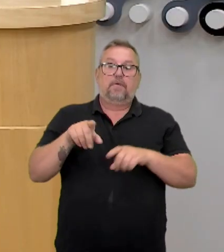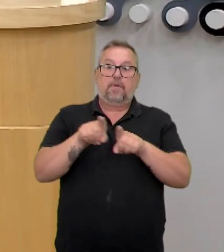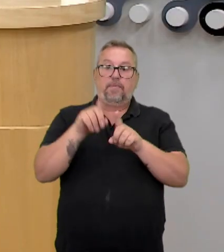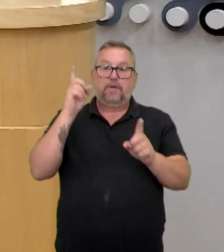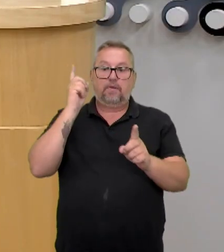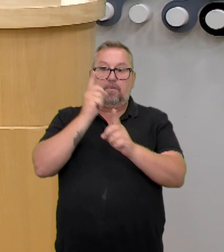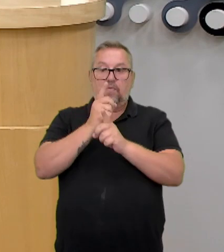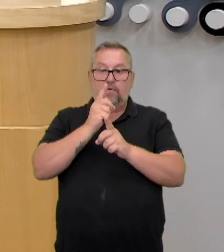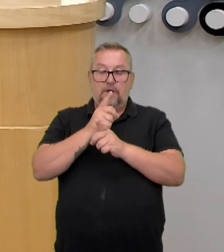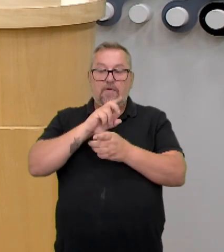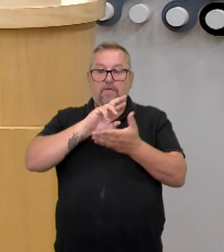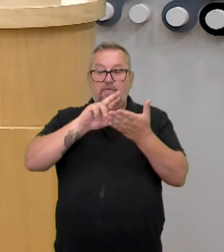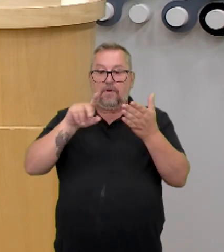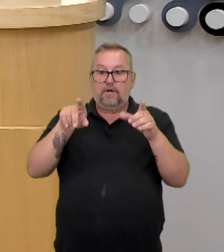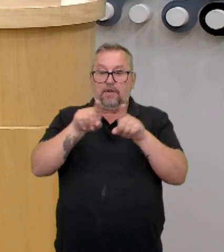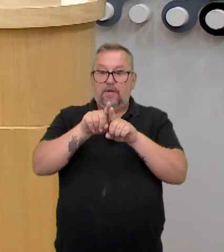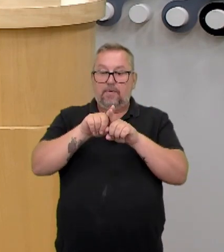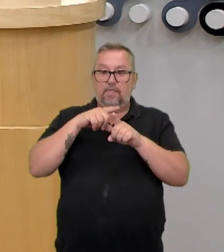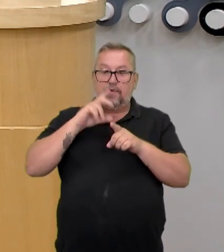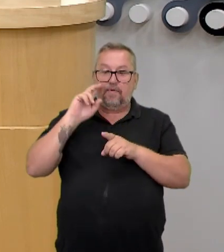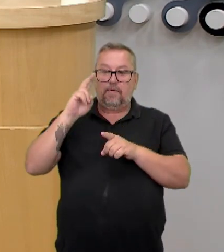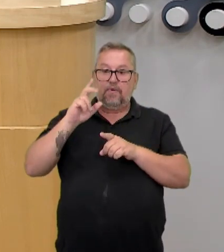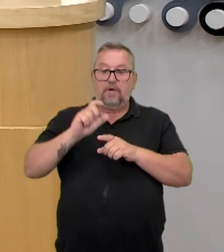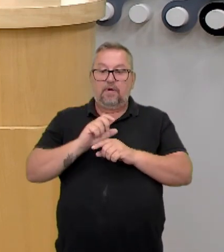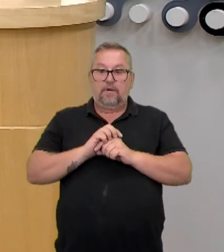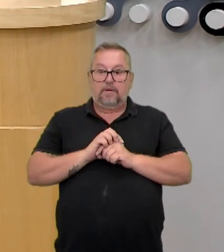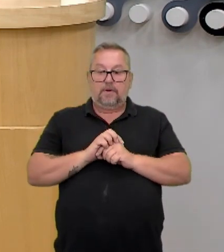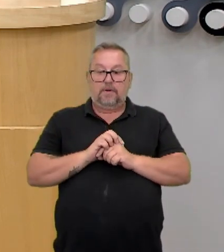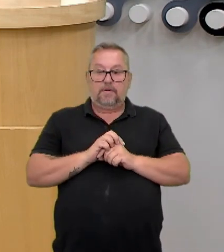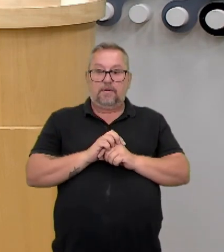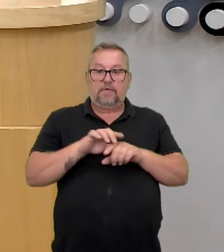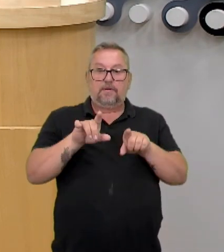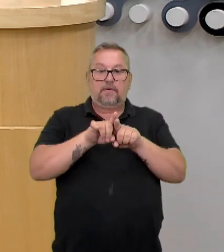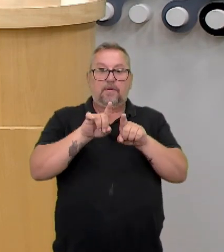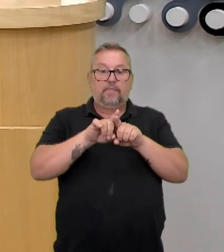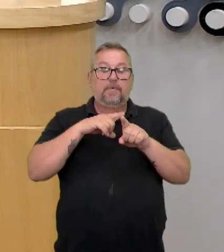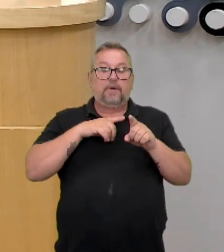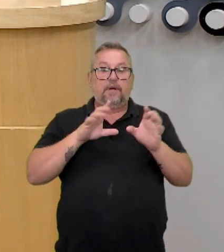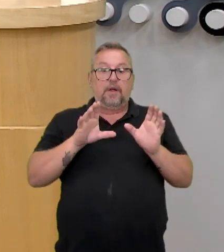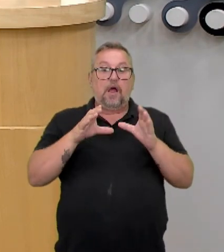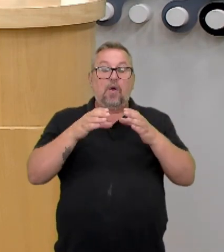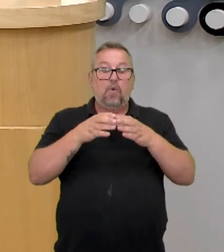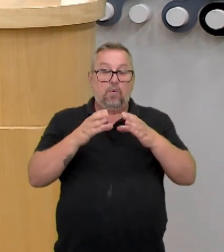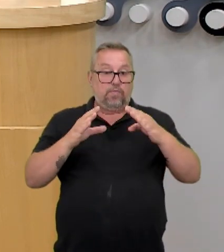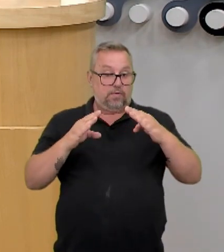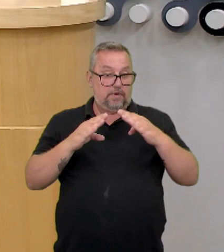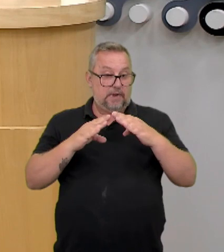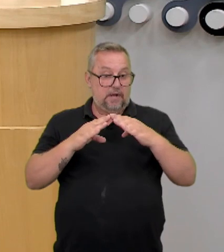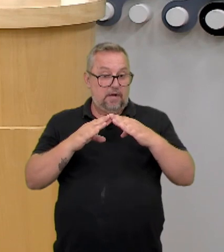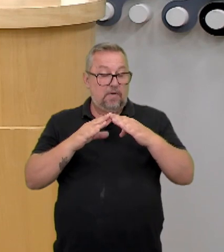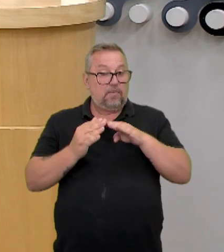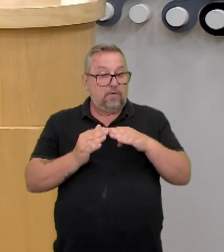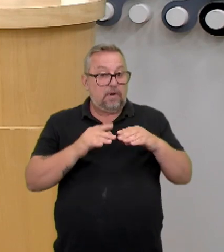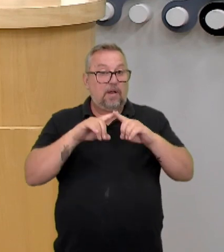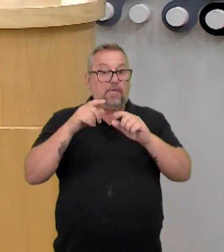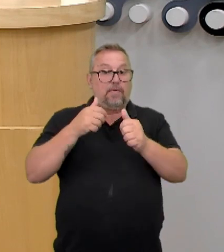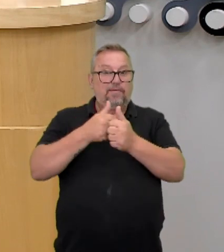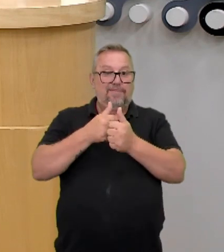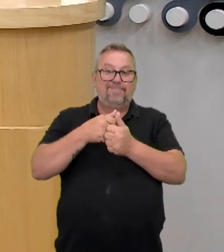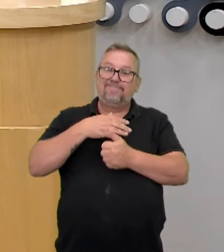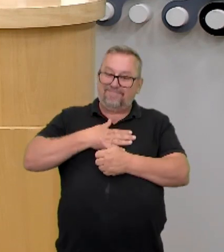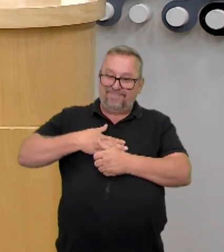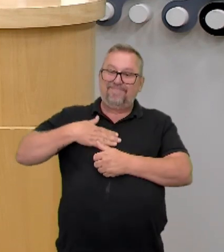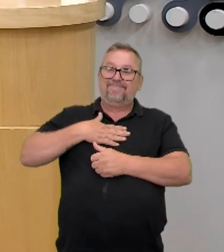de vista diferentes, porque é para sair do lugar, né? E até porque a comunidade, como está mais perto desse tipo de jornal, eles também gostam de se manifestar,